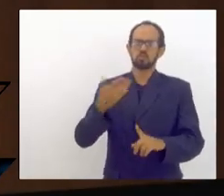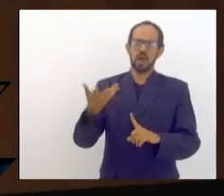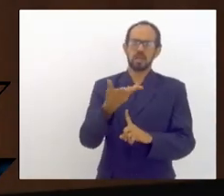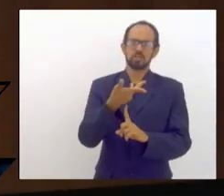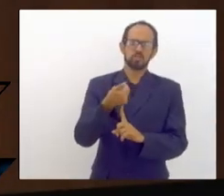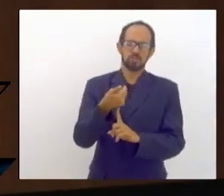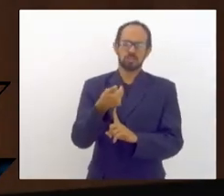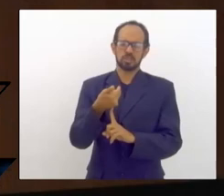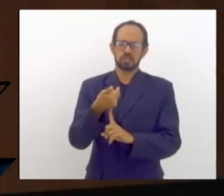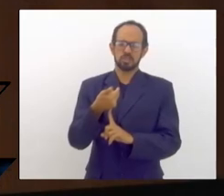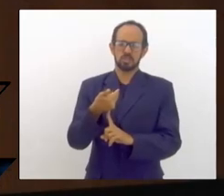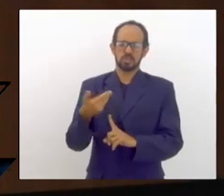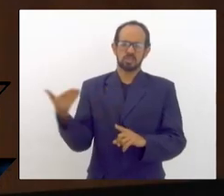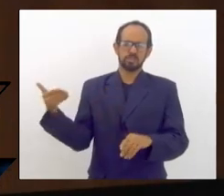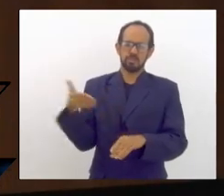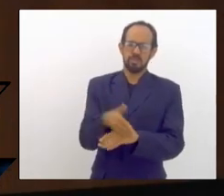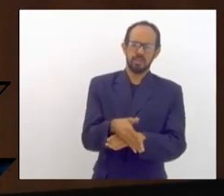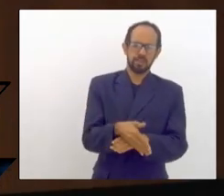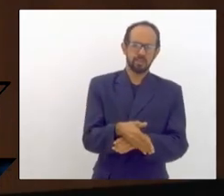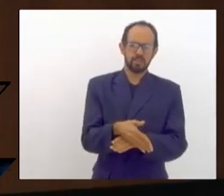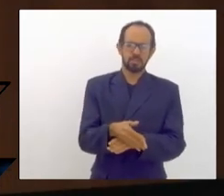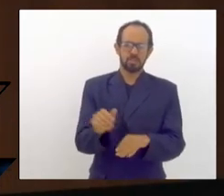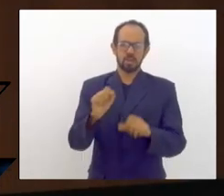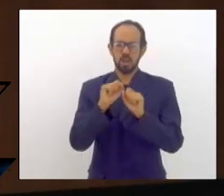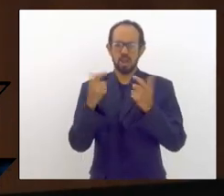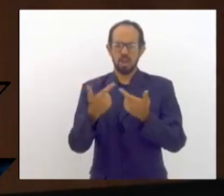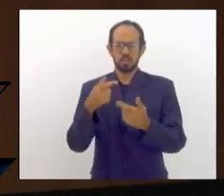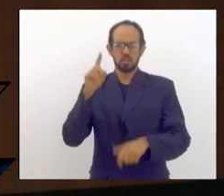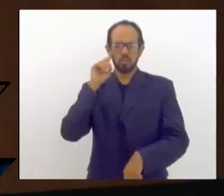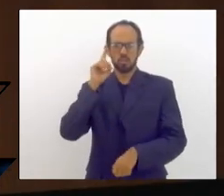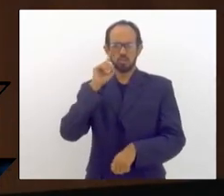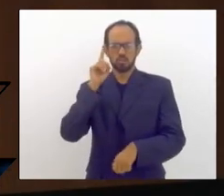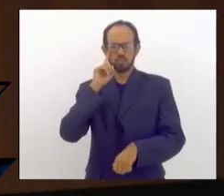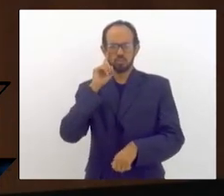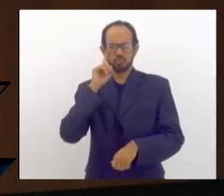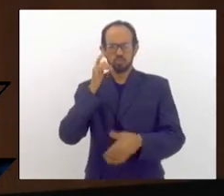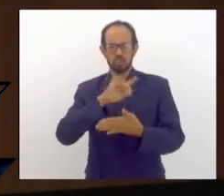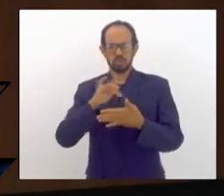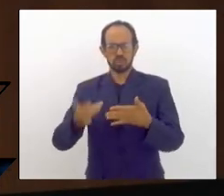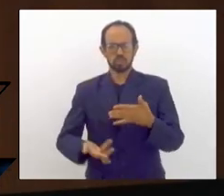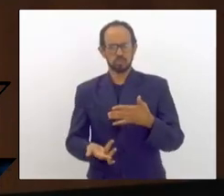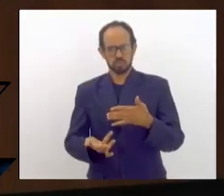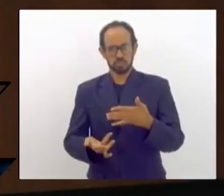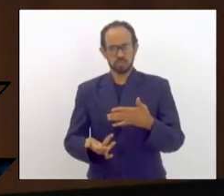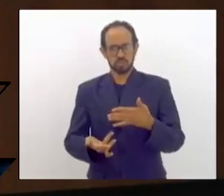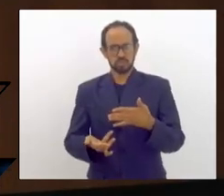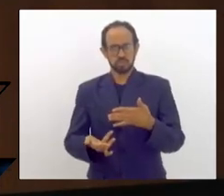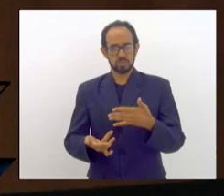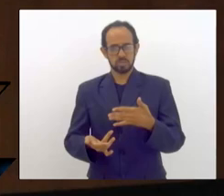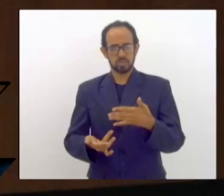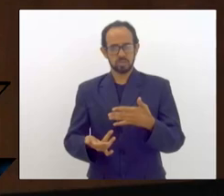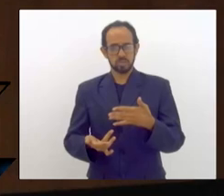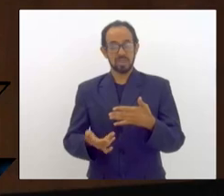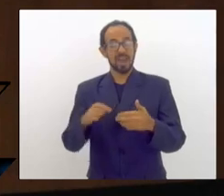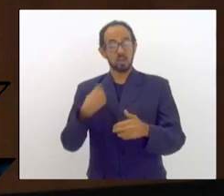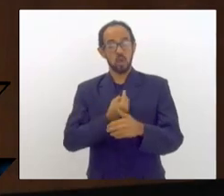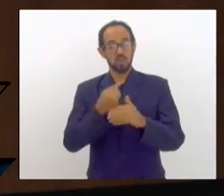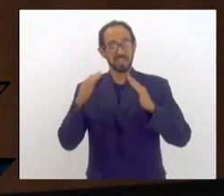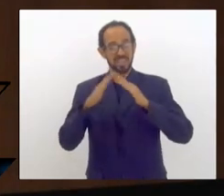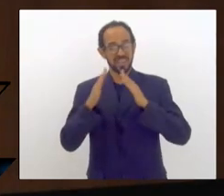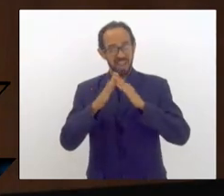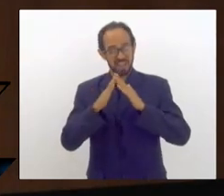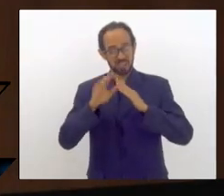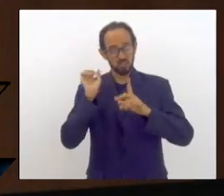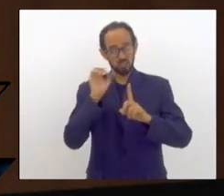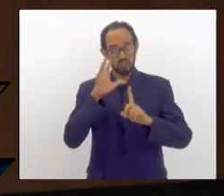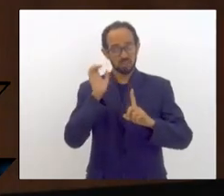que entra nas nossas casas todo santo dia através das redes sociais, incentivando o uso, o consumo de